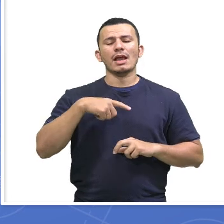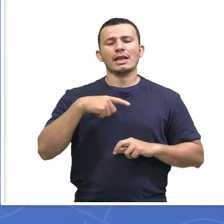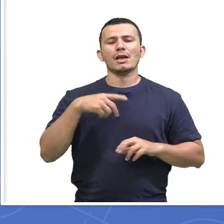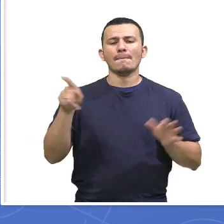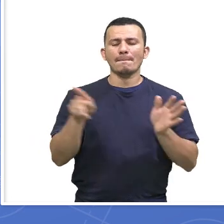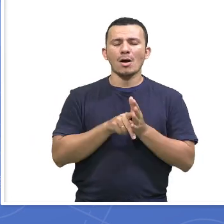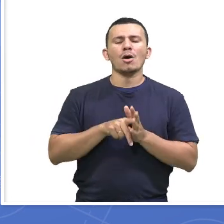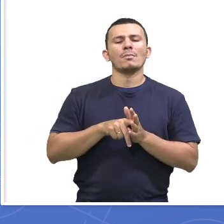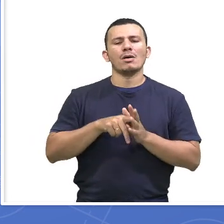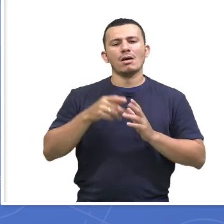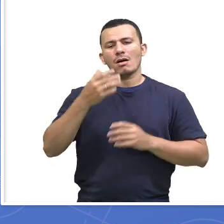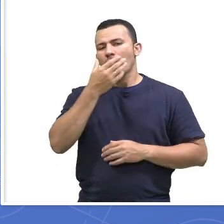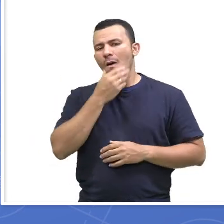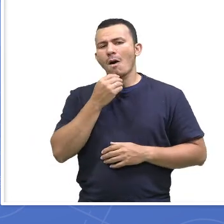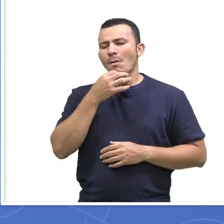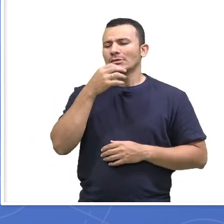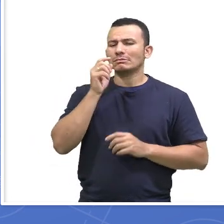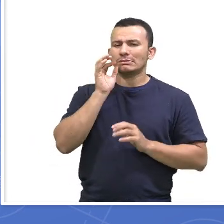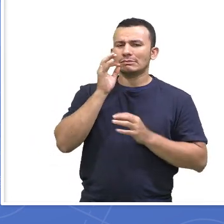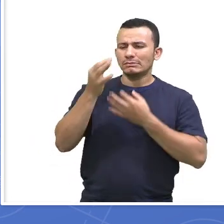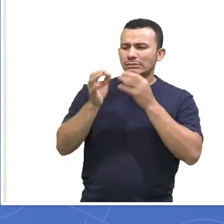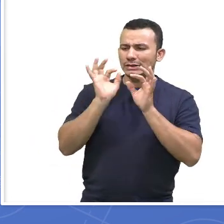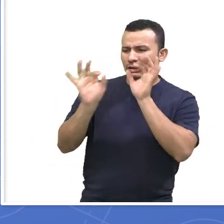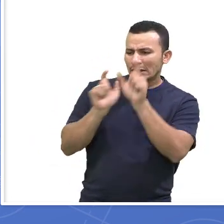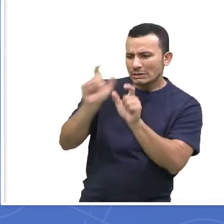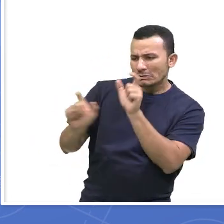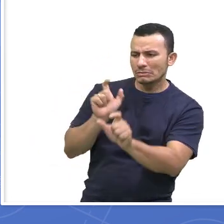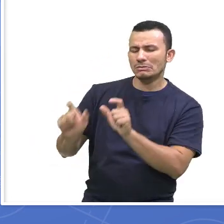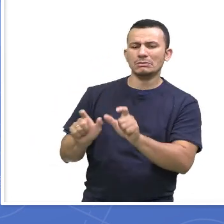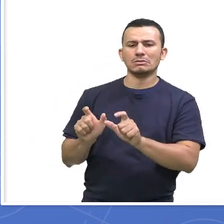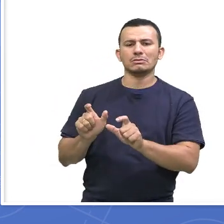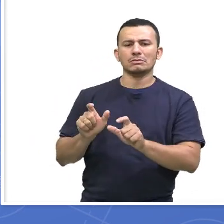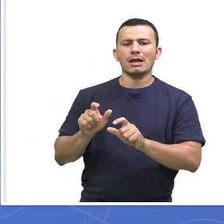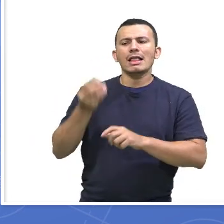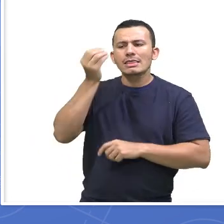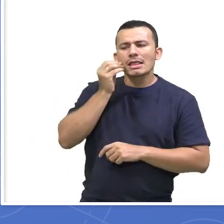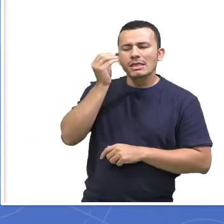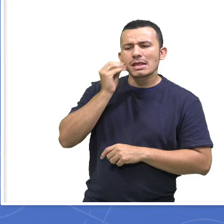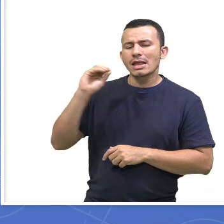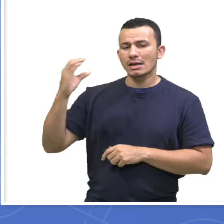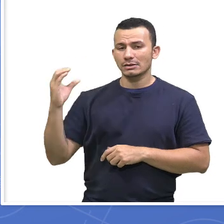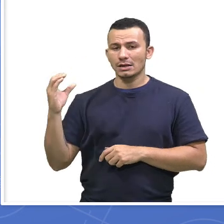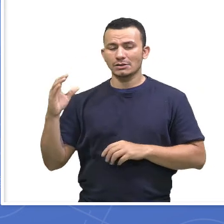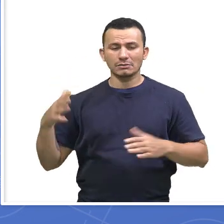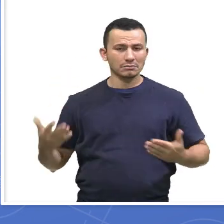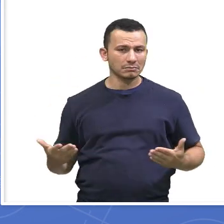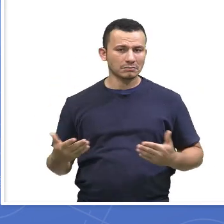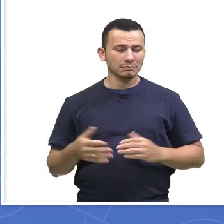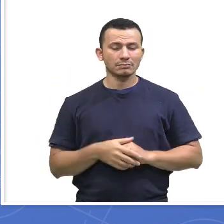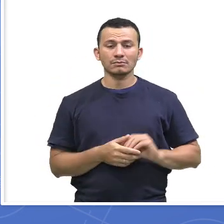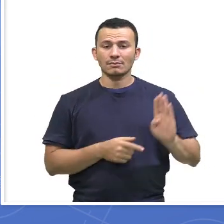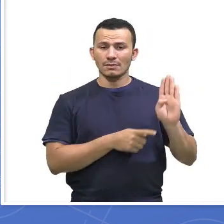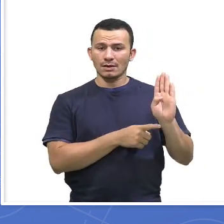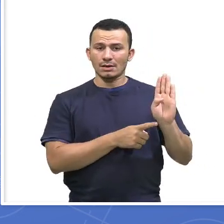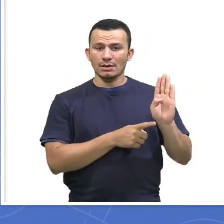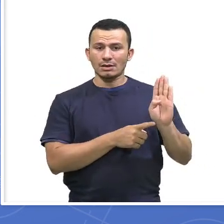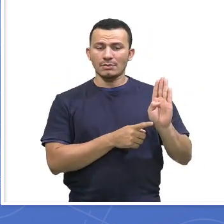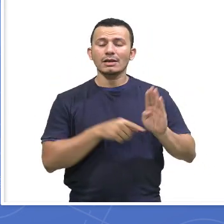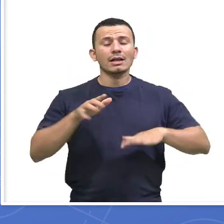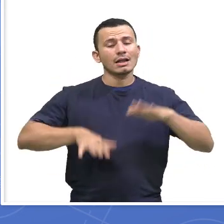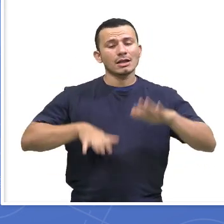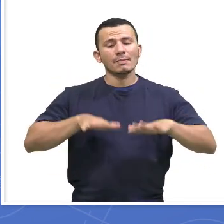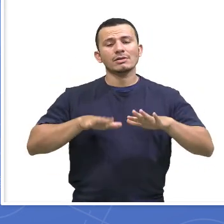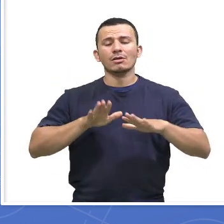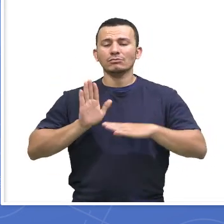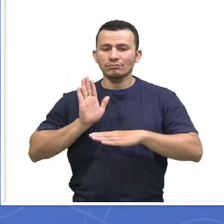do homem através do desenvolvimento da ciência experimental. Letra B. Reforçar as concepções